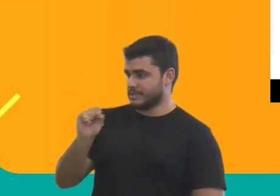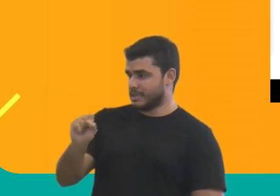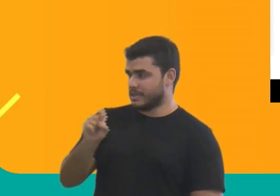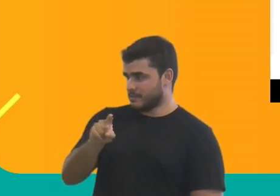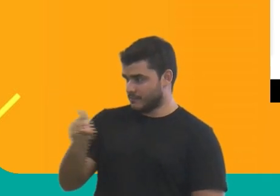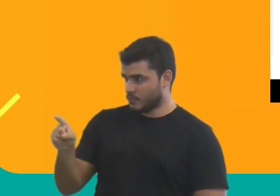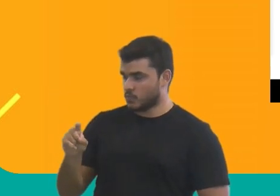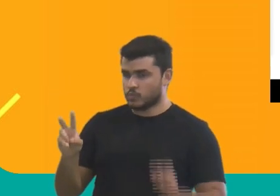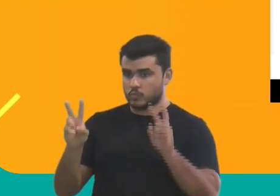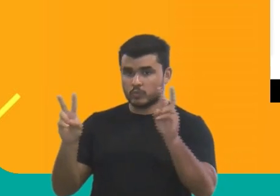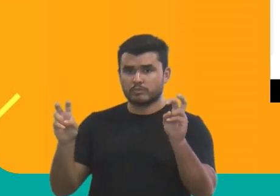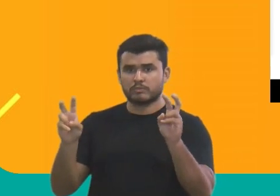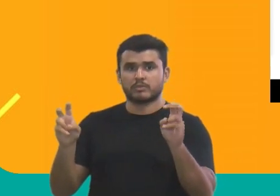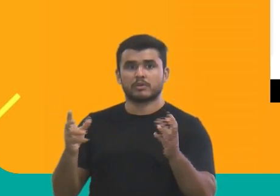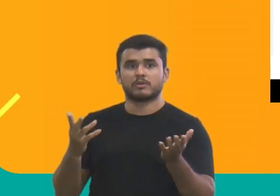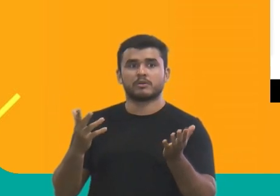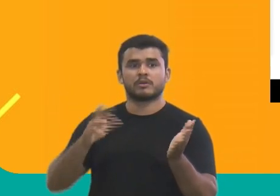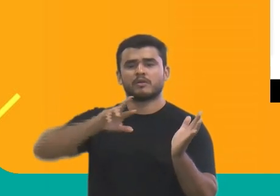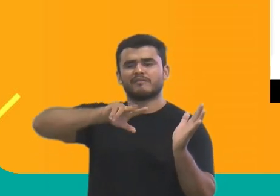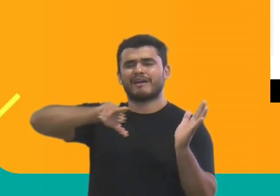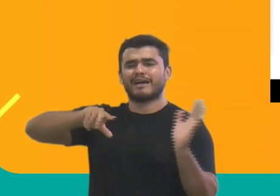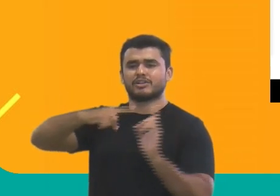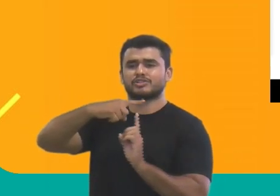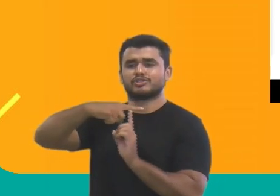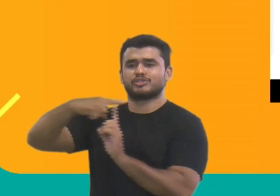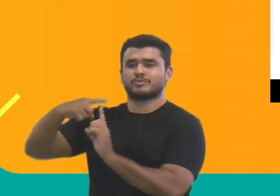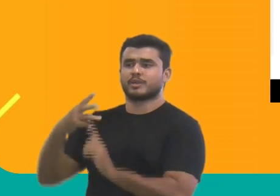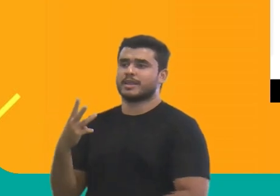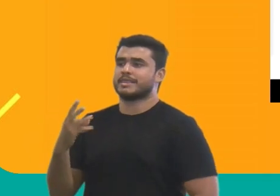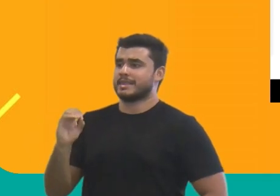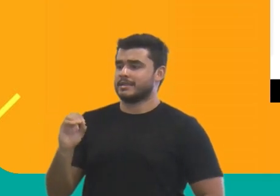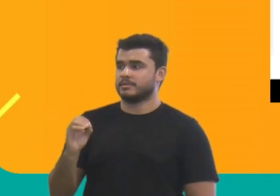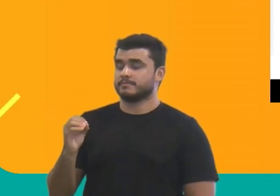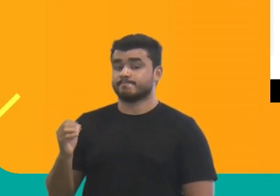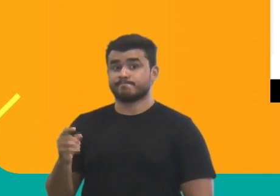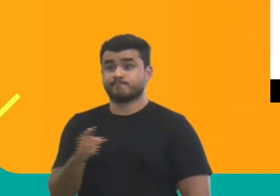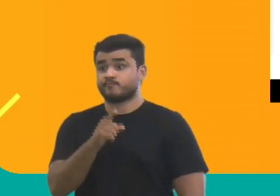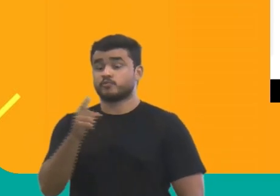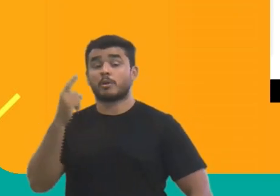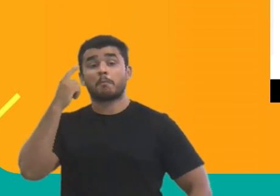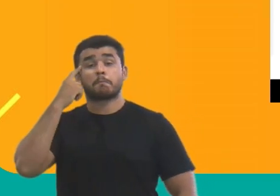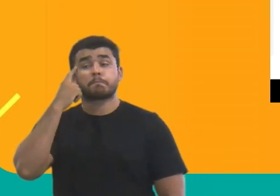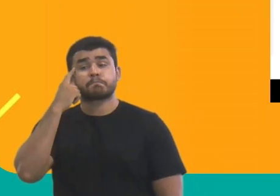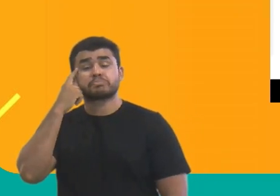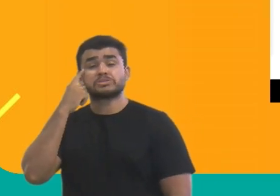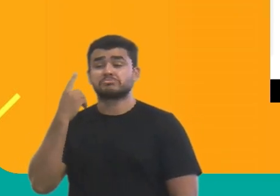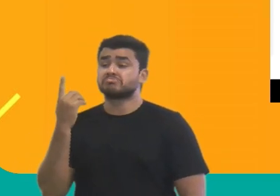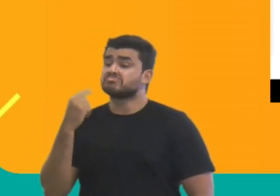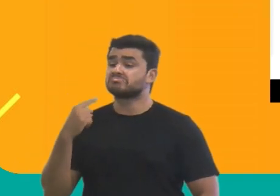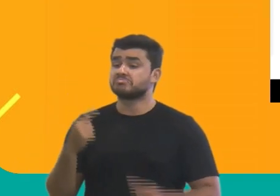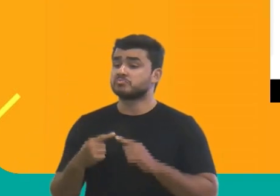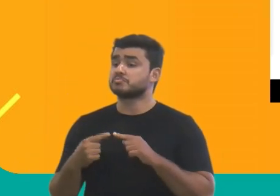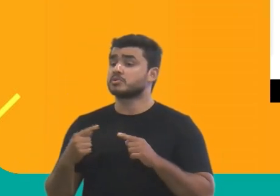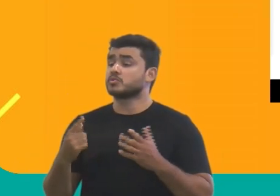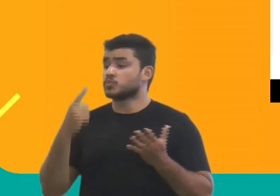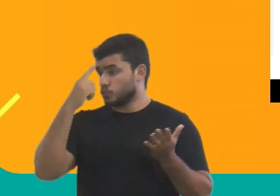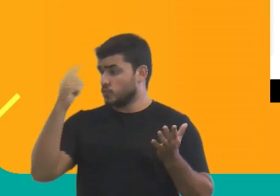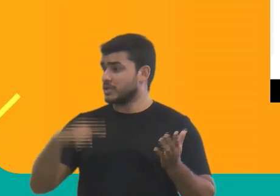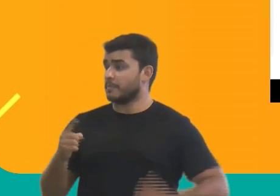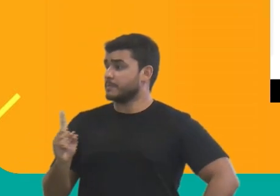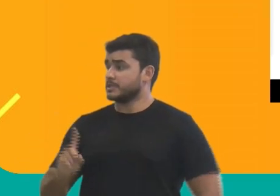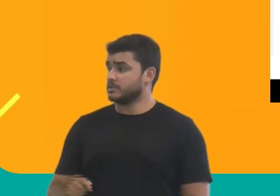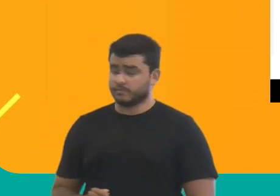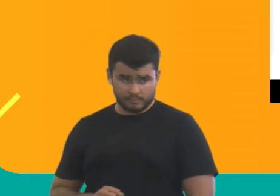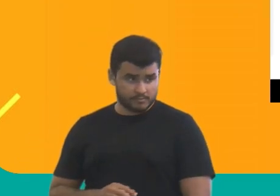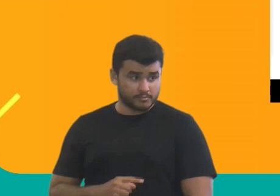a função de 30 sais diferentes. Até porque na época você talvez não percebesse sentido nisso. Quando você está aqui numa